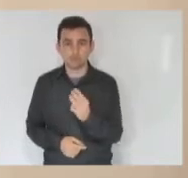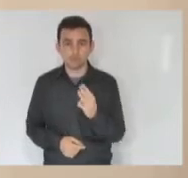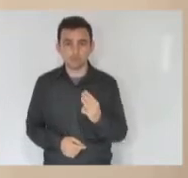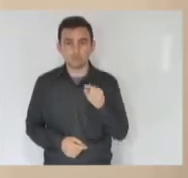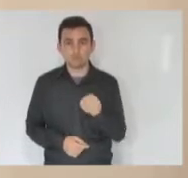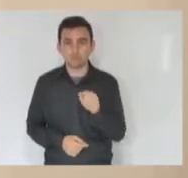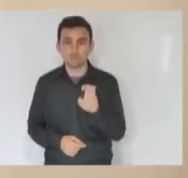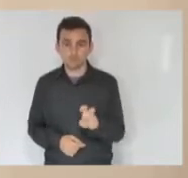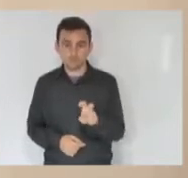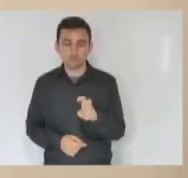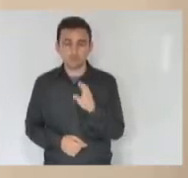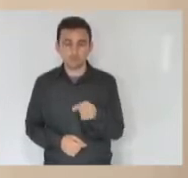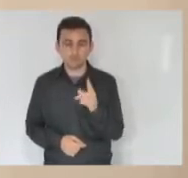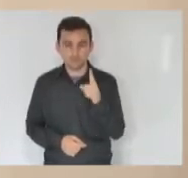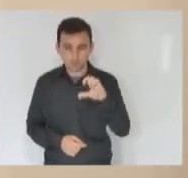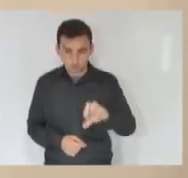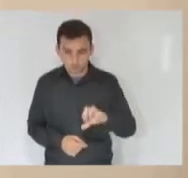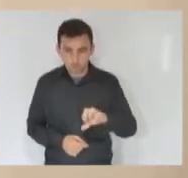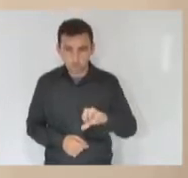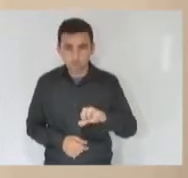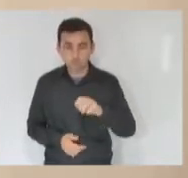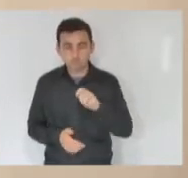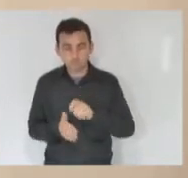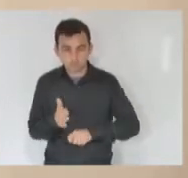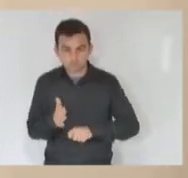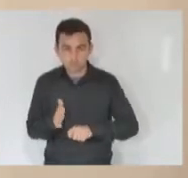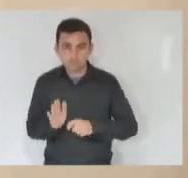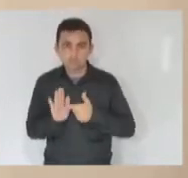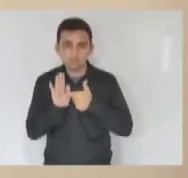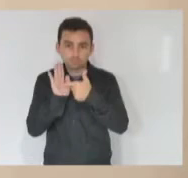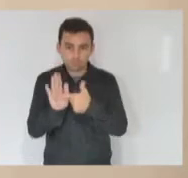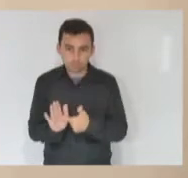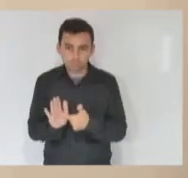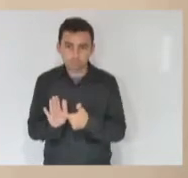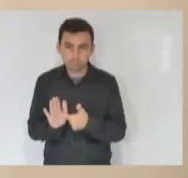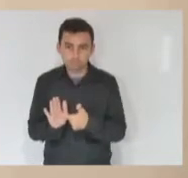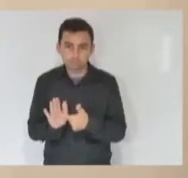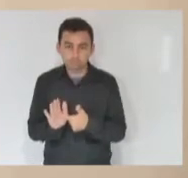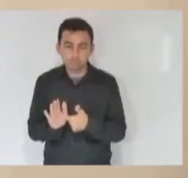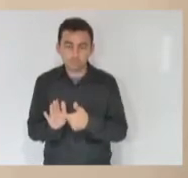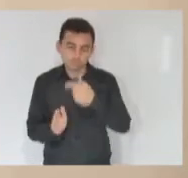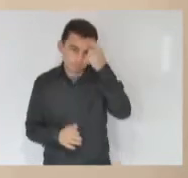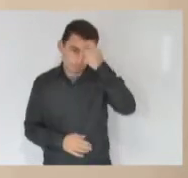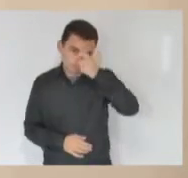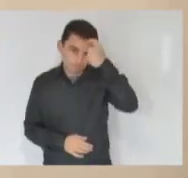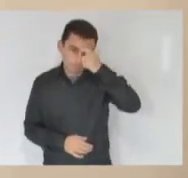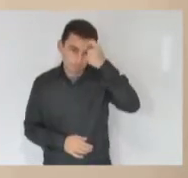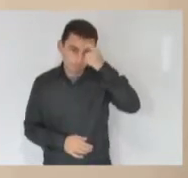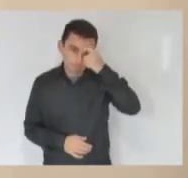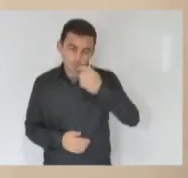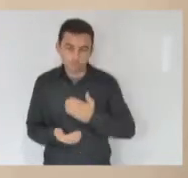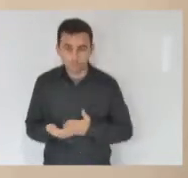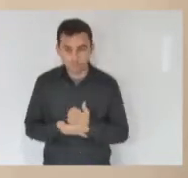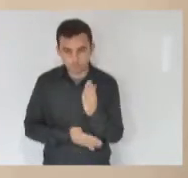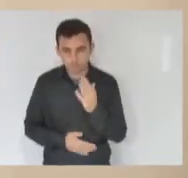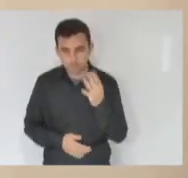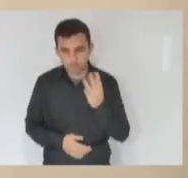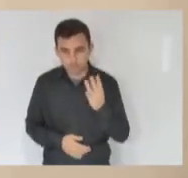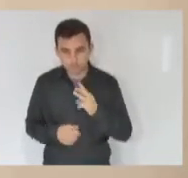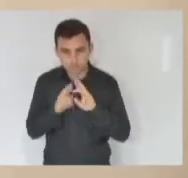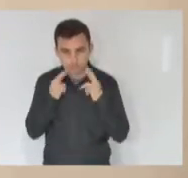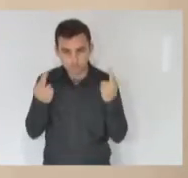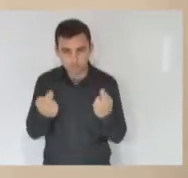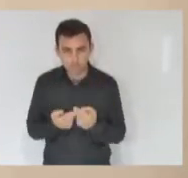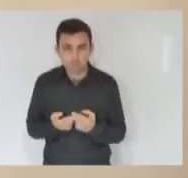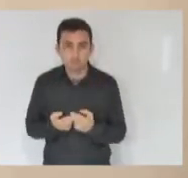33.5/2019, subscrito pelo relator de ambas as propostas, deputado Maurício Scudillarc, aprovado na 3ª reunião ordinária